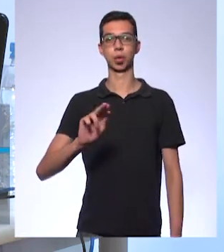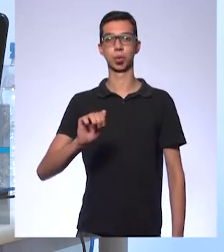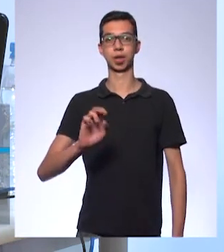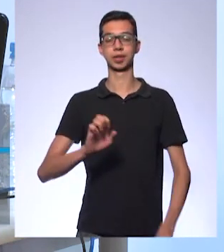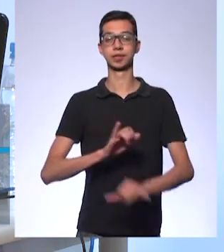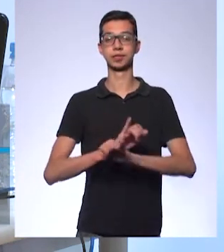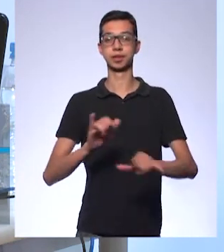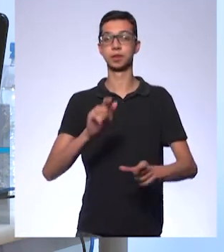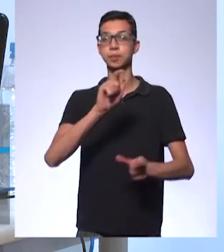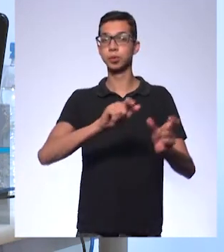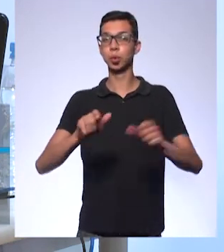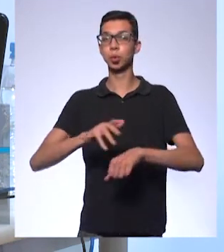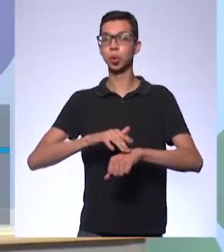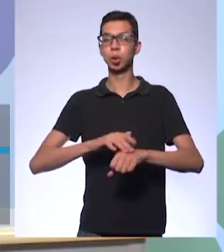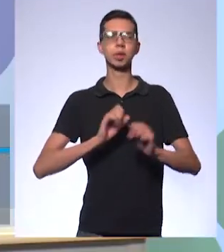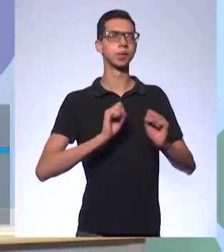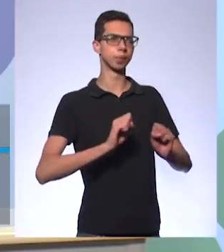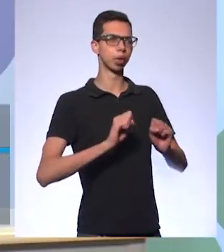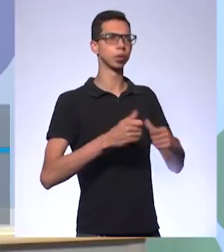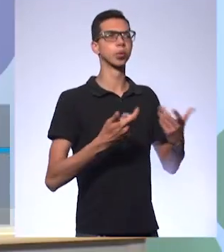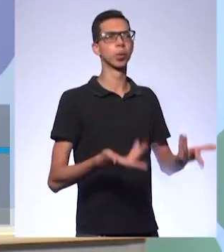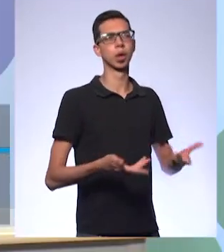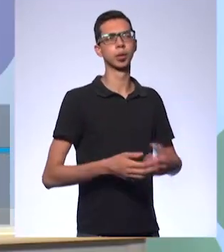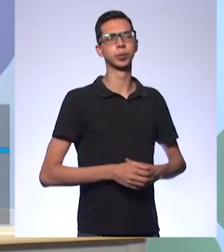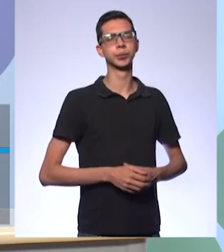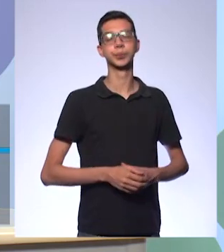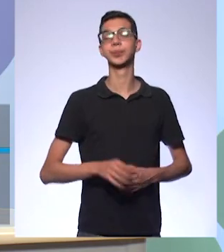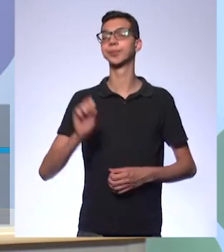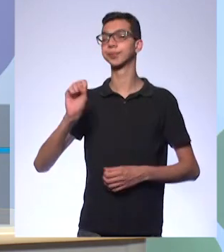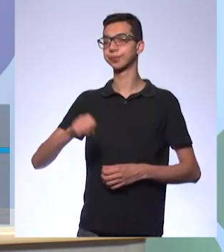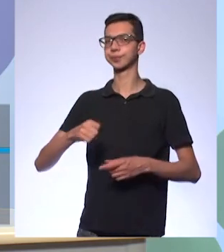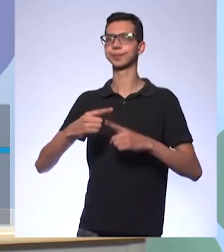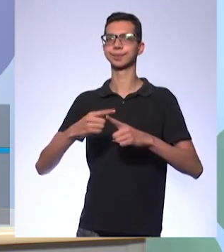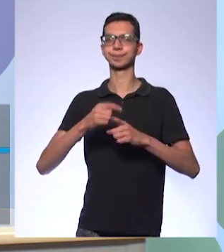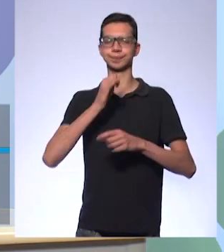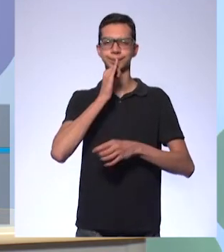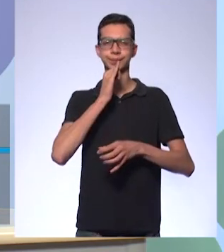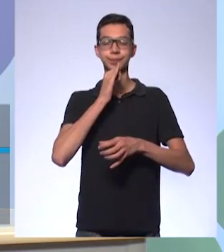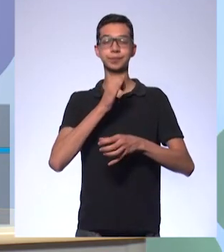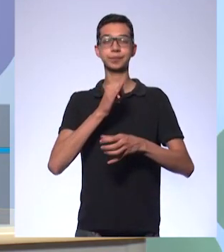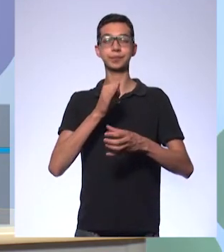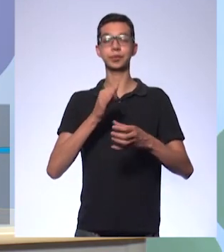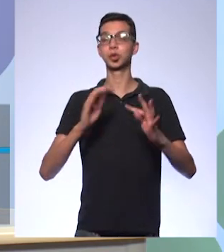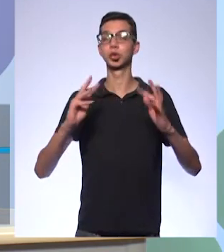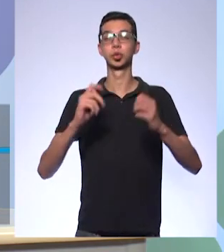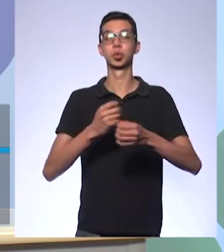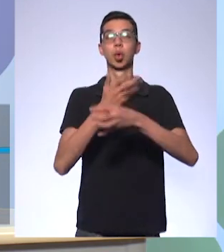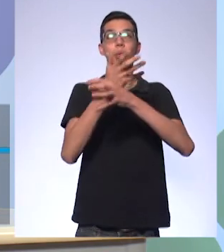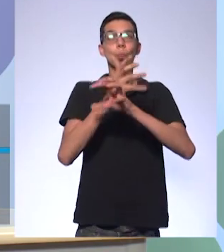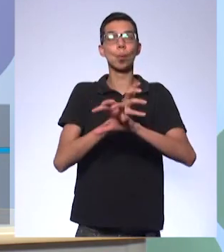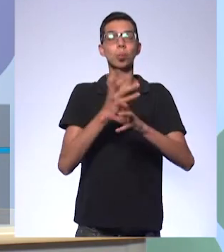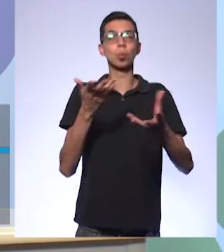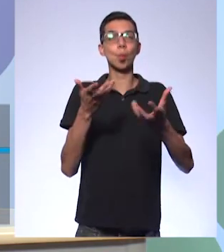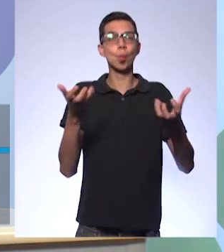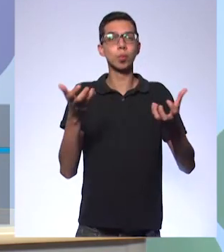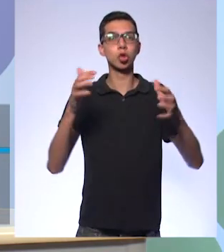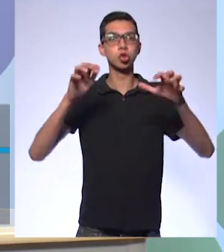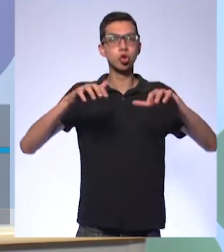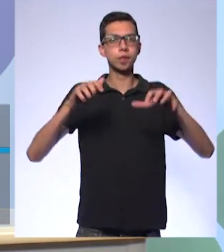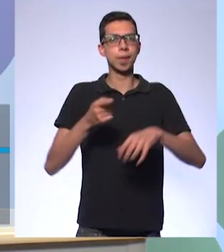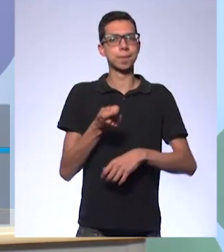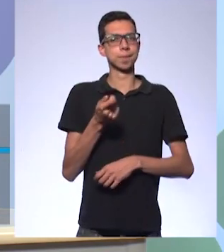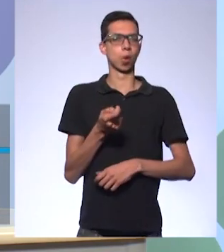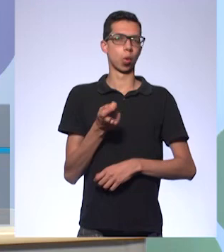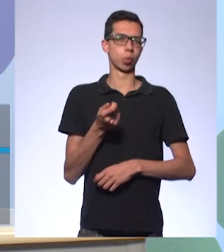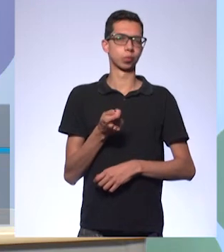Podem ficar? Que doenças, Cíntia? Sim, olha, quando o clima está muito seco, por exemplo, como que a gente está enfrentando, né, com poucos períodos de chuva, a gente